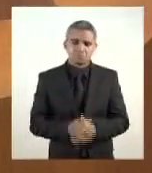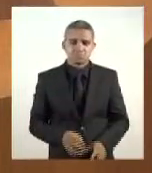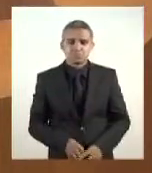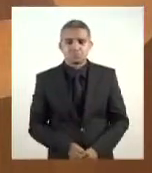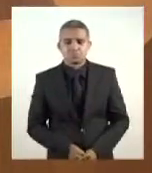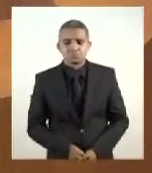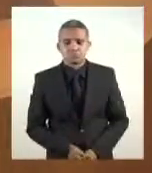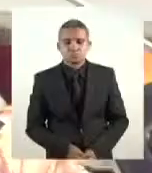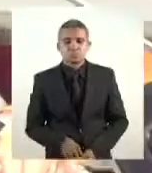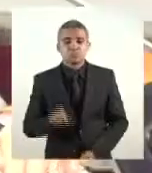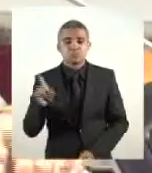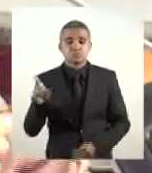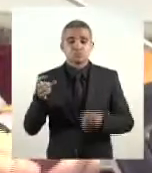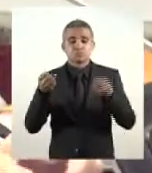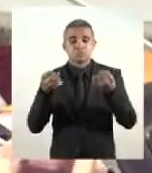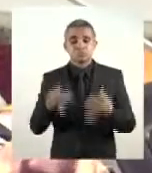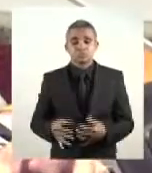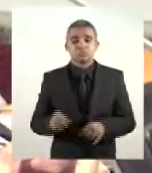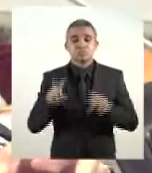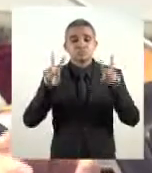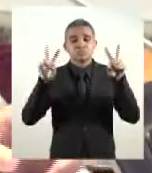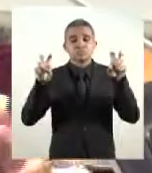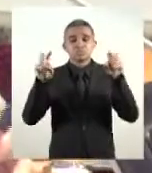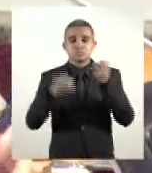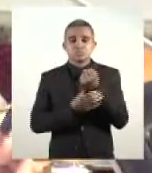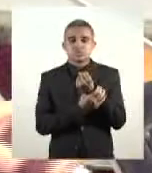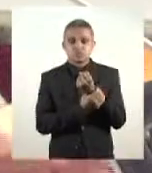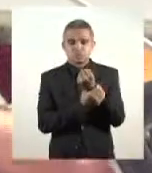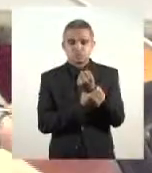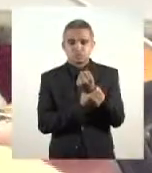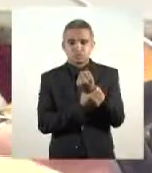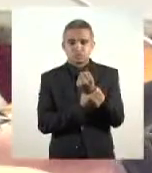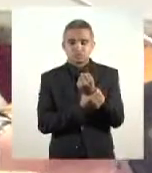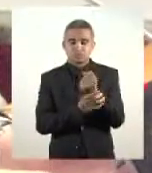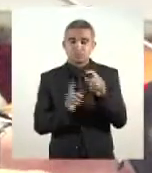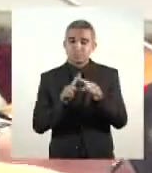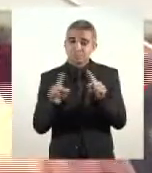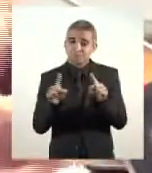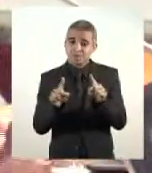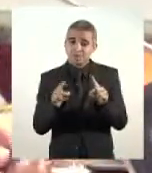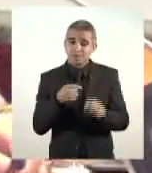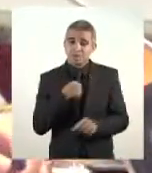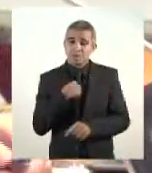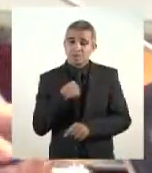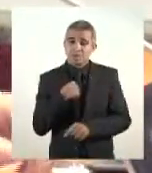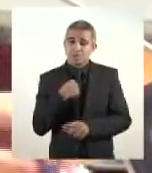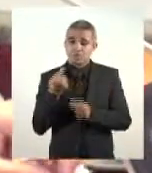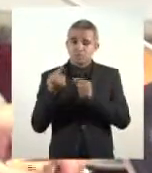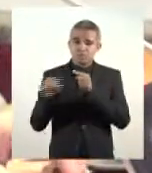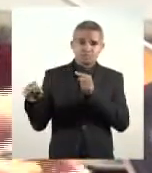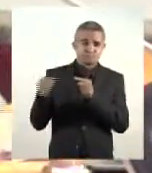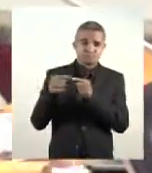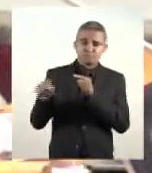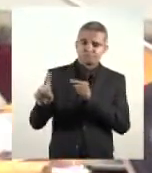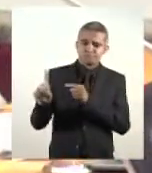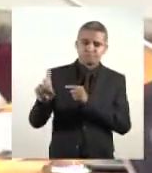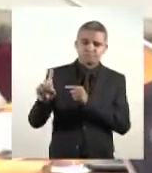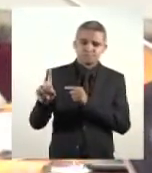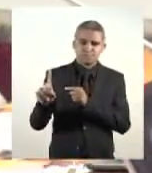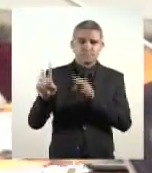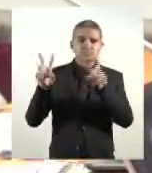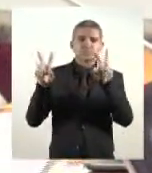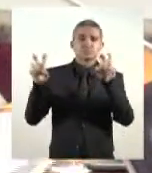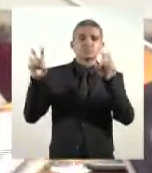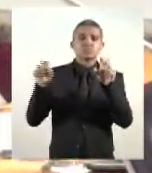para falar da questão da segurança. Mas tenho que discordar no que diz respeito à questão